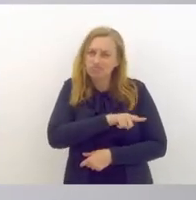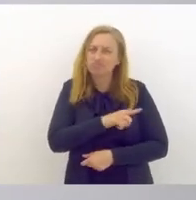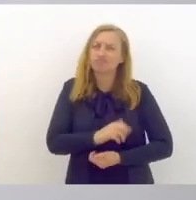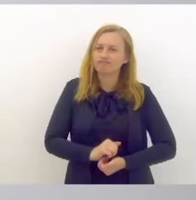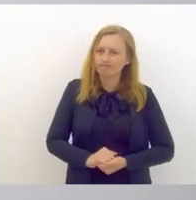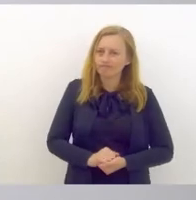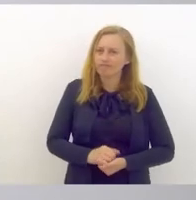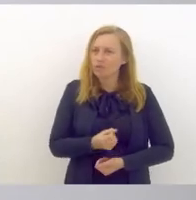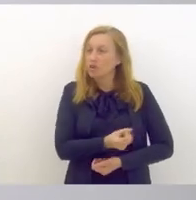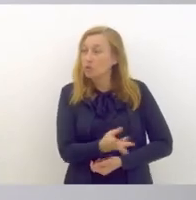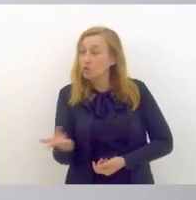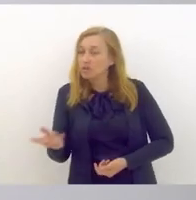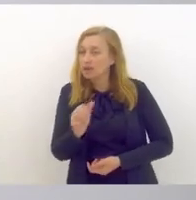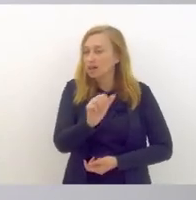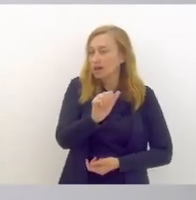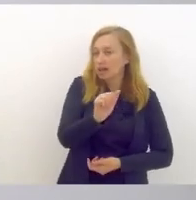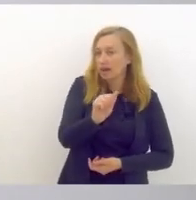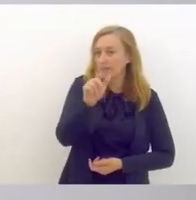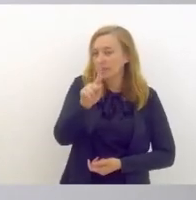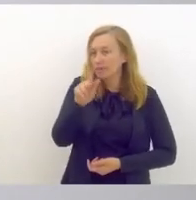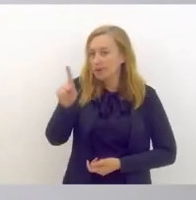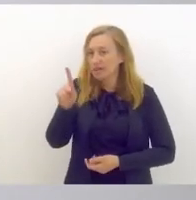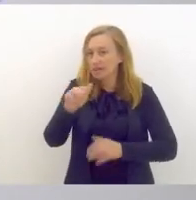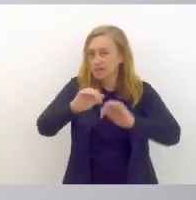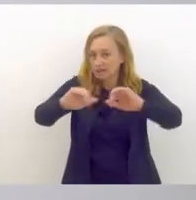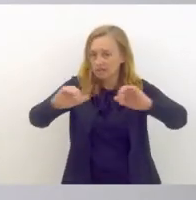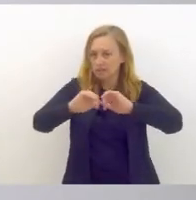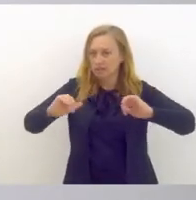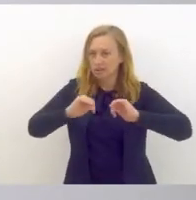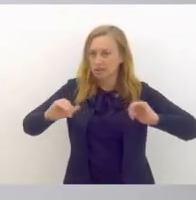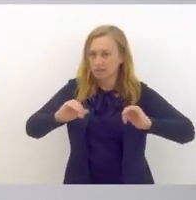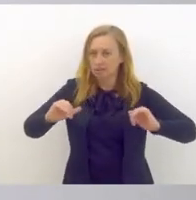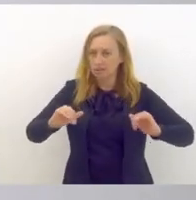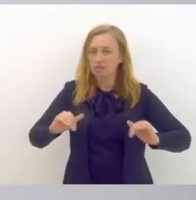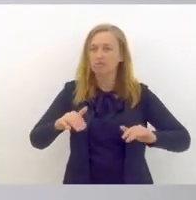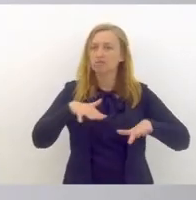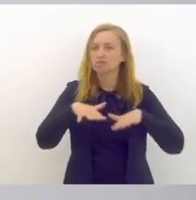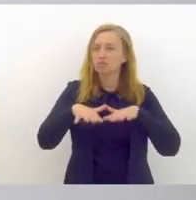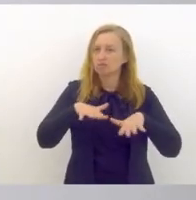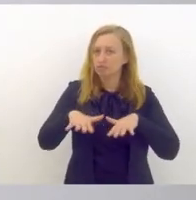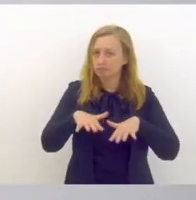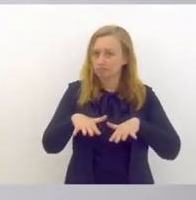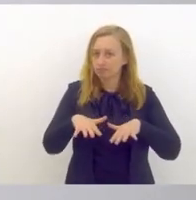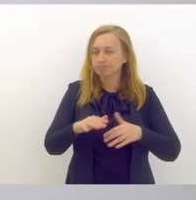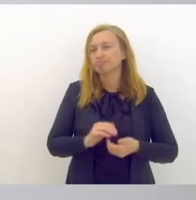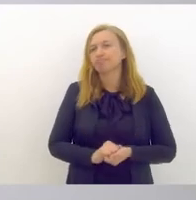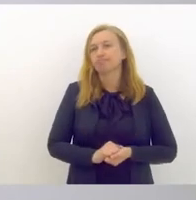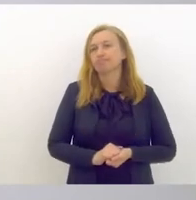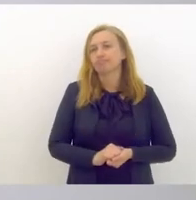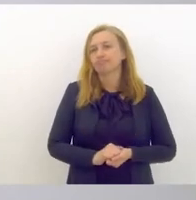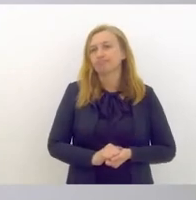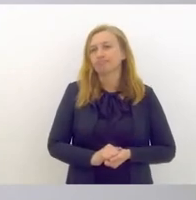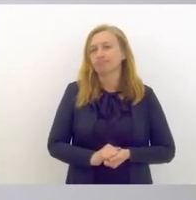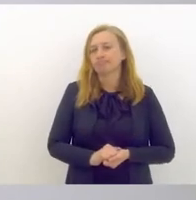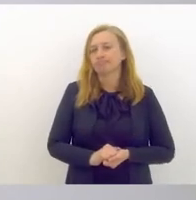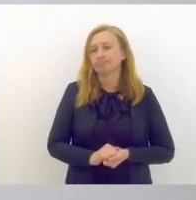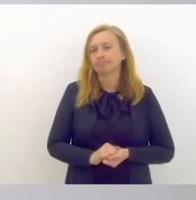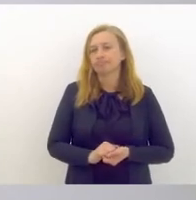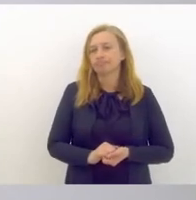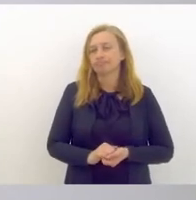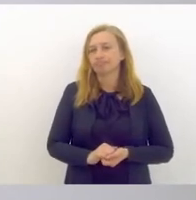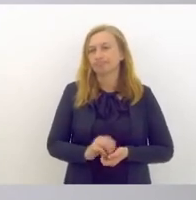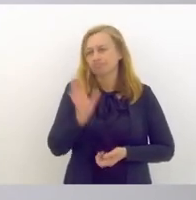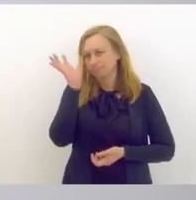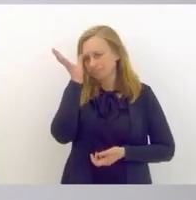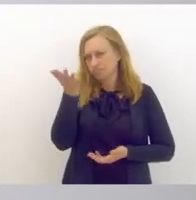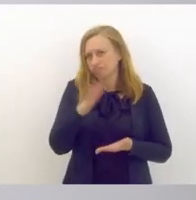uma quantidade de APPs separadas. Então, esse movimento que não desapropria, né? Então, aqui no caso, a